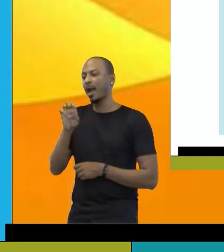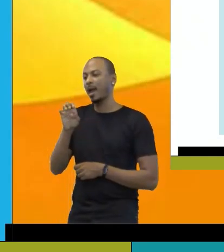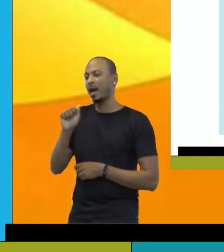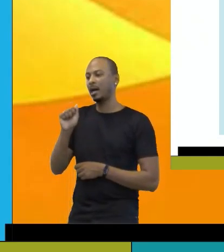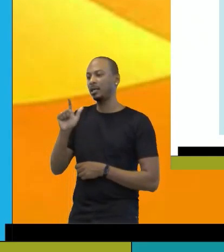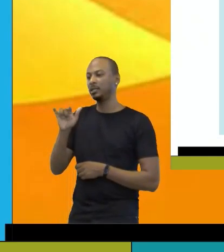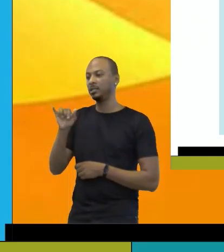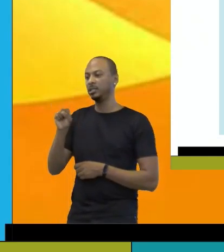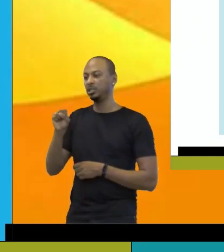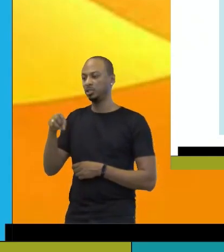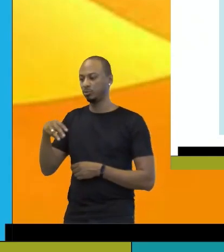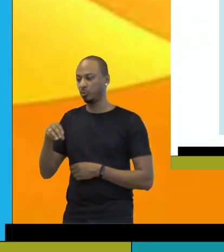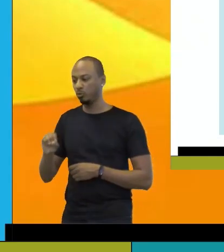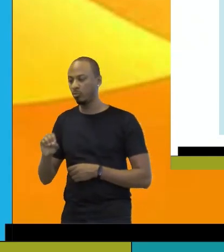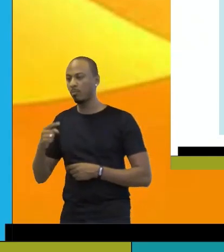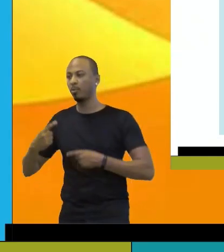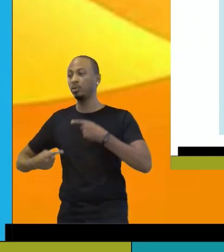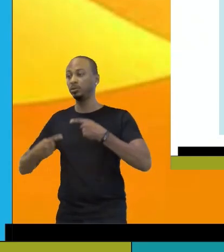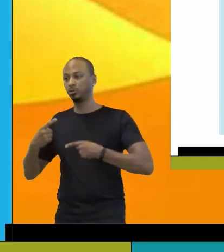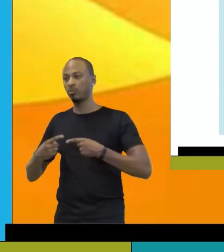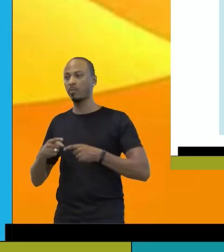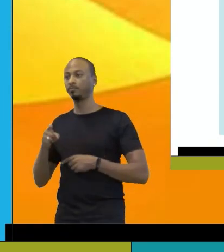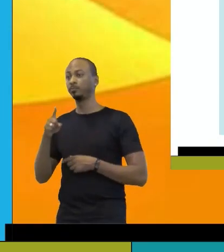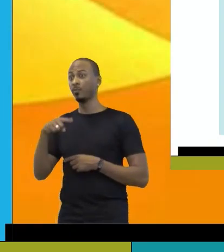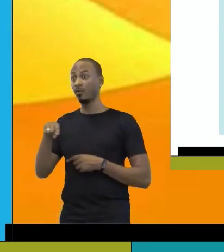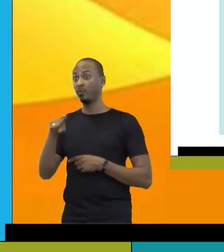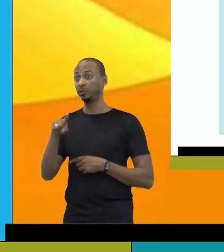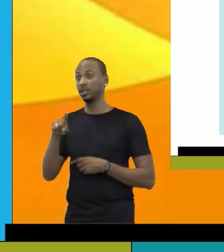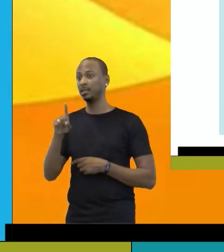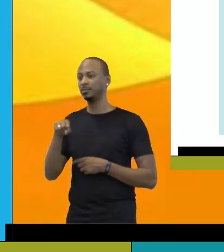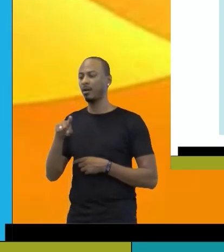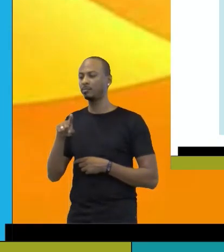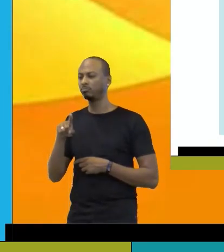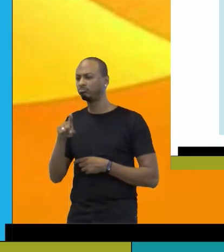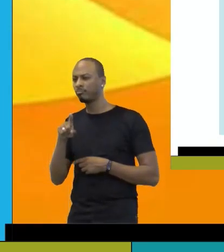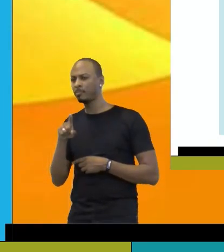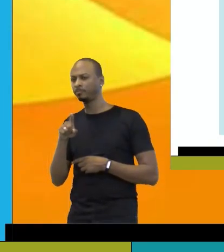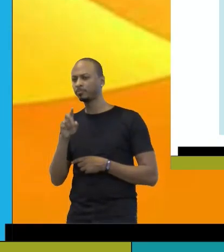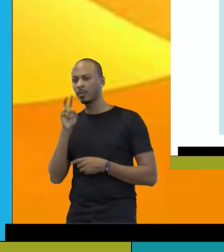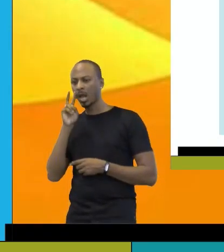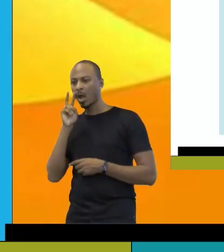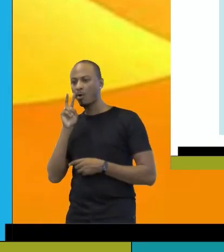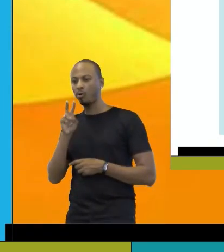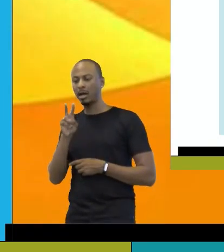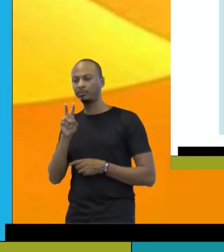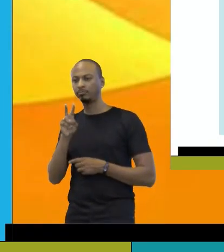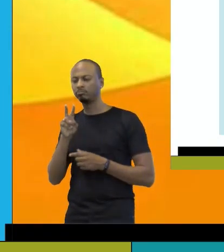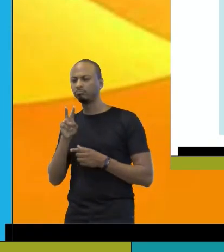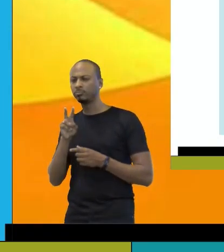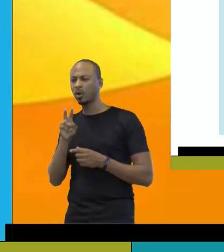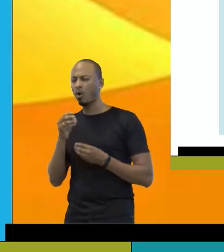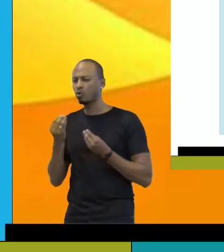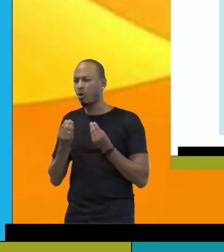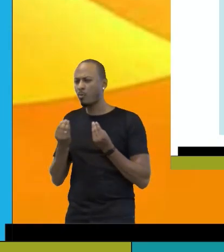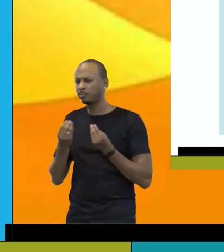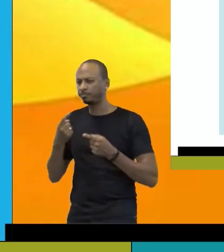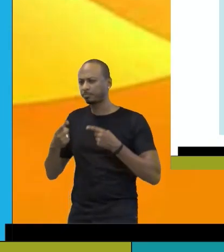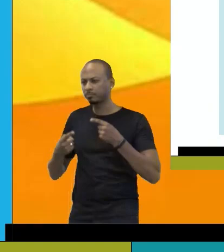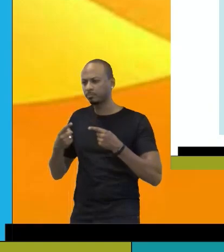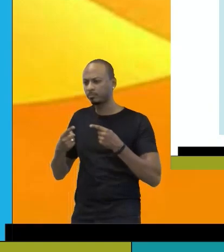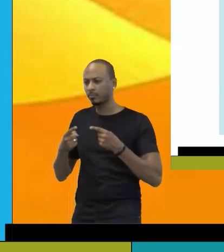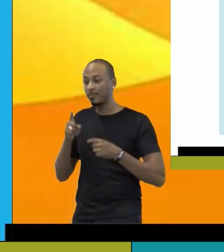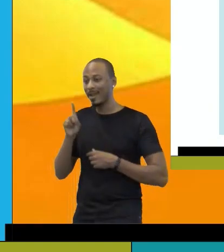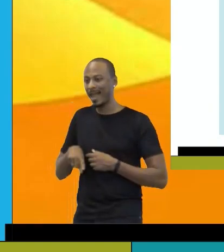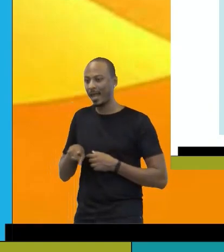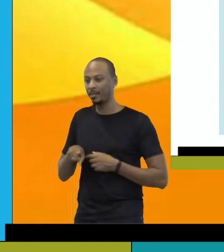nada mais é do que você interpretar a política como ela é, e não como você gostaria que ela fosse. É você olhar